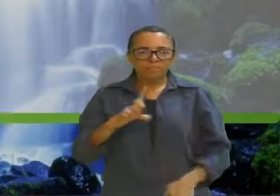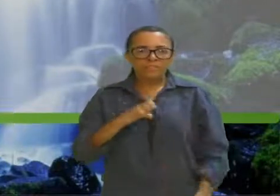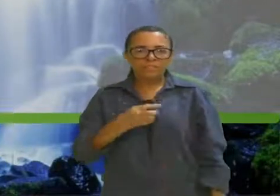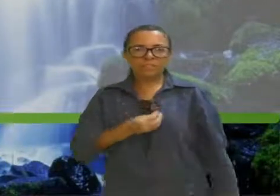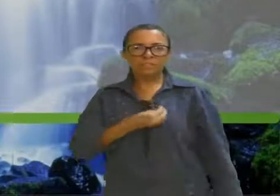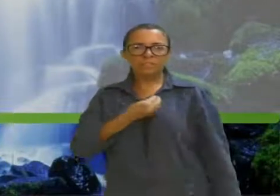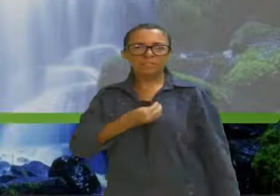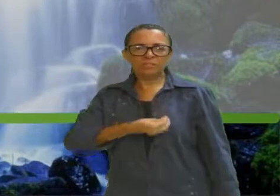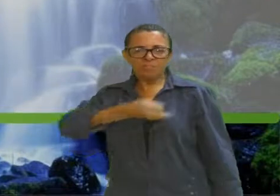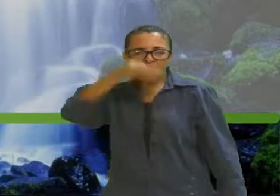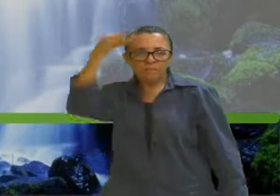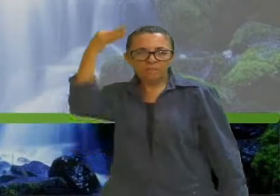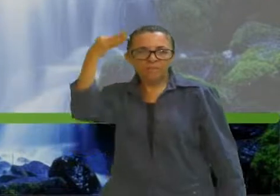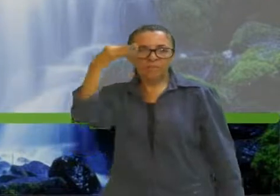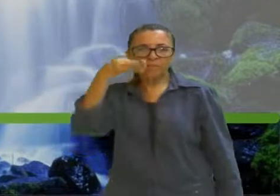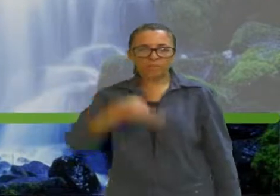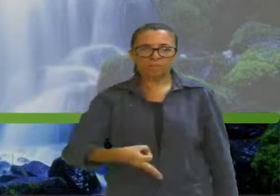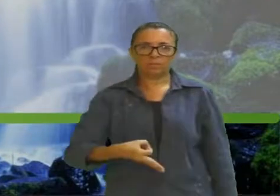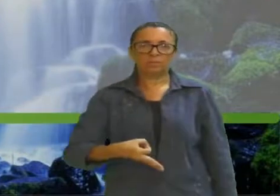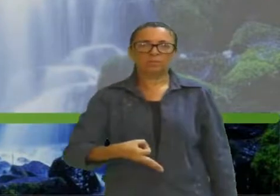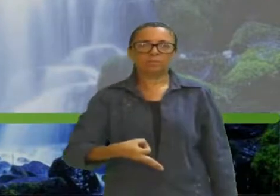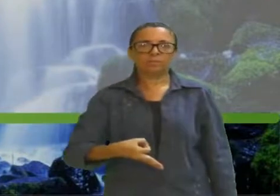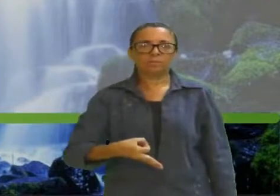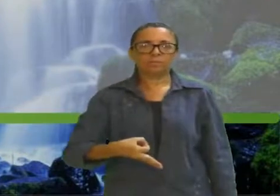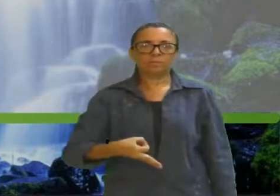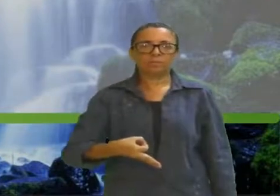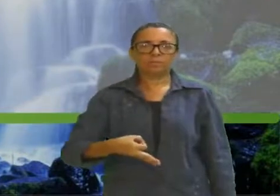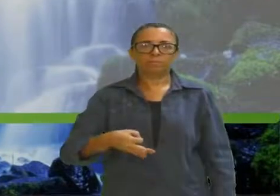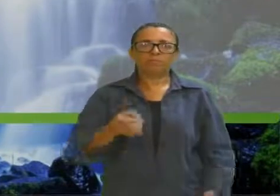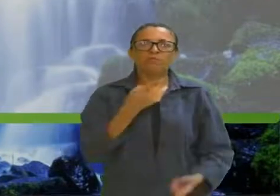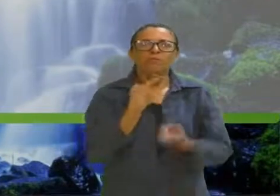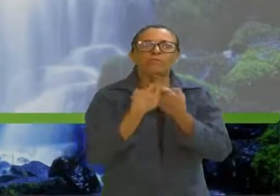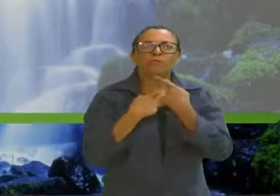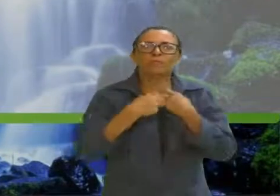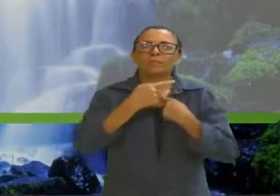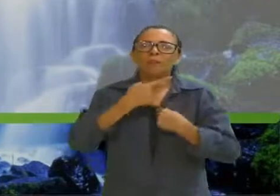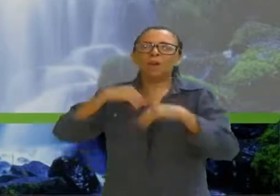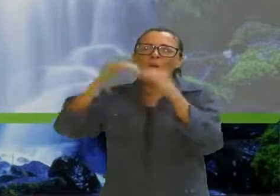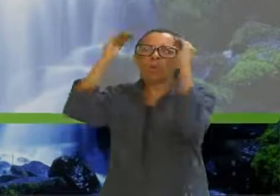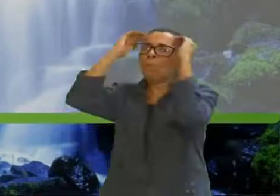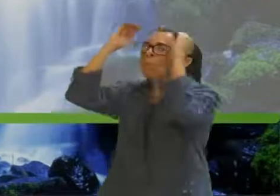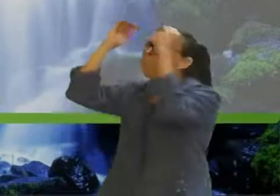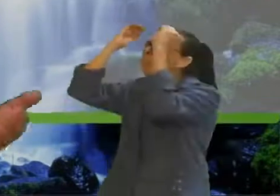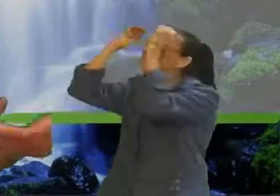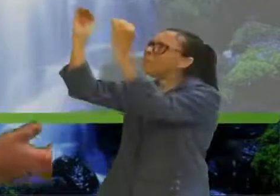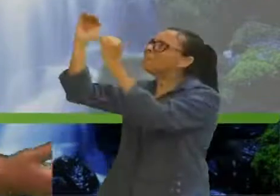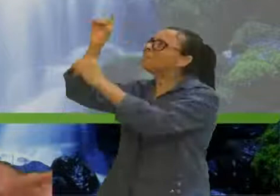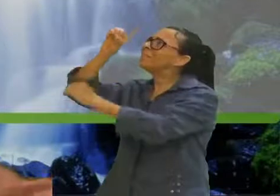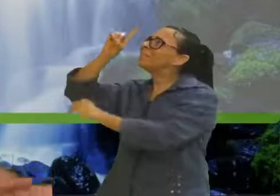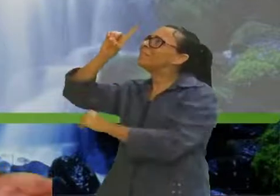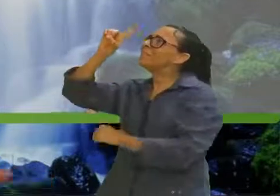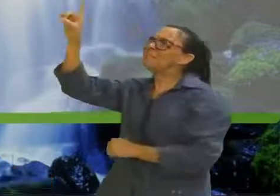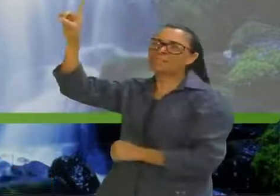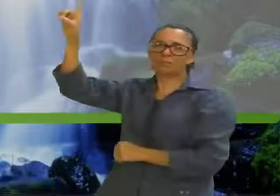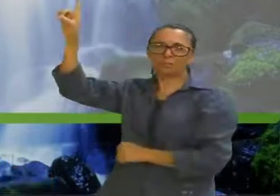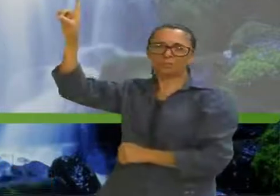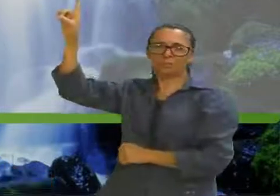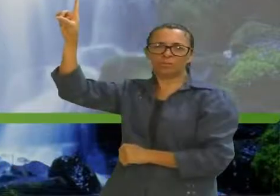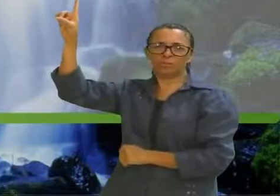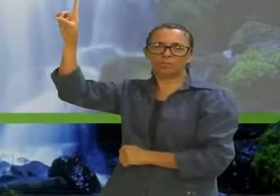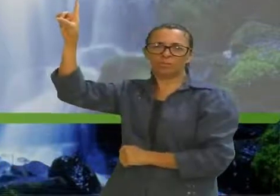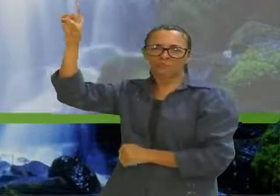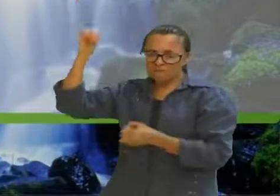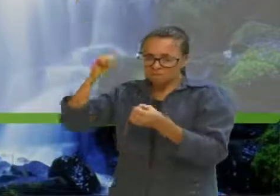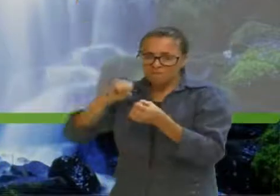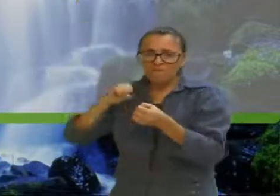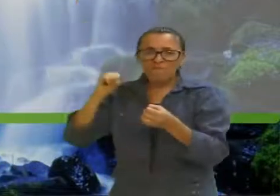ser, ou seja, se as nossas ações forem diferentes daquilo que nós achamos